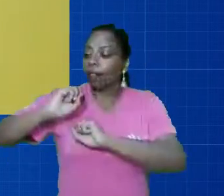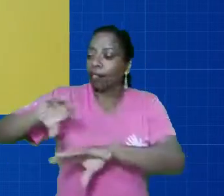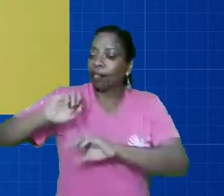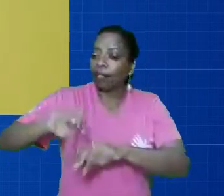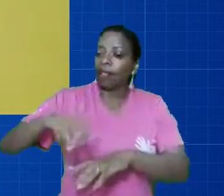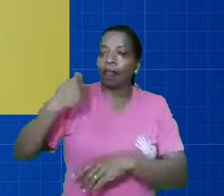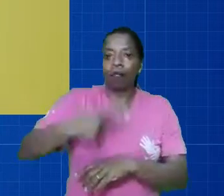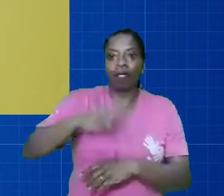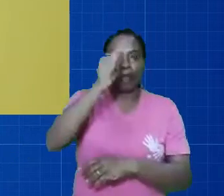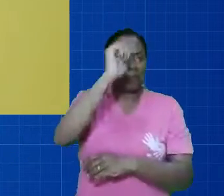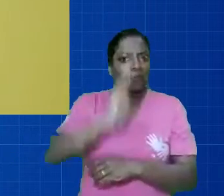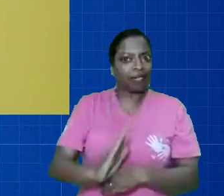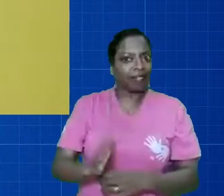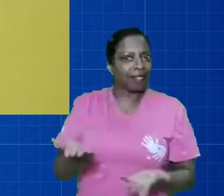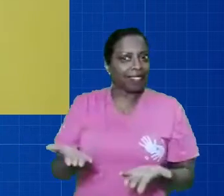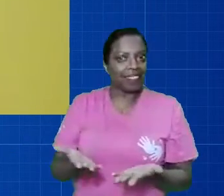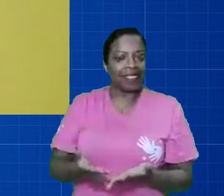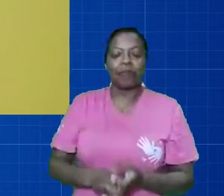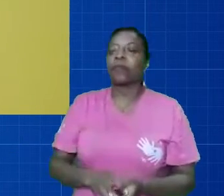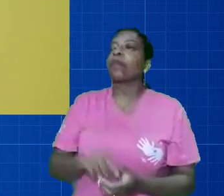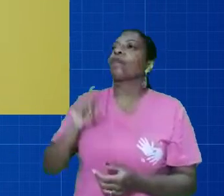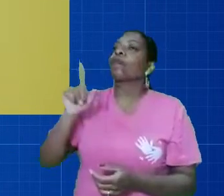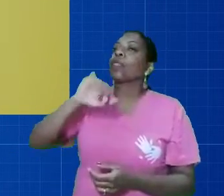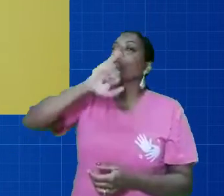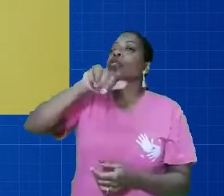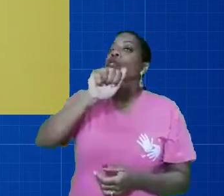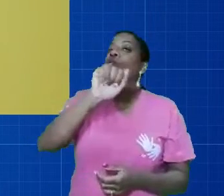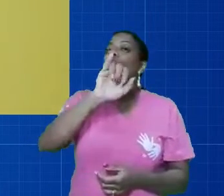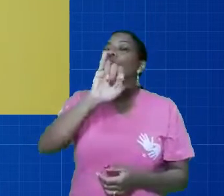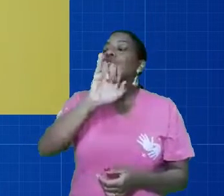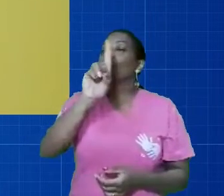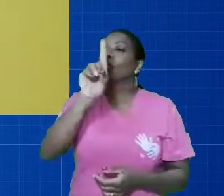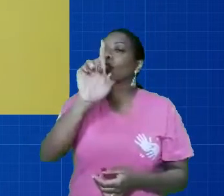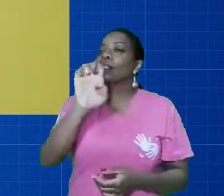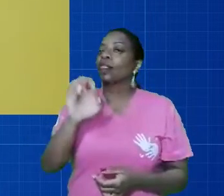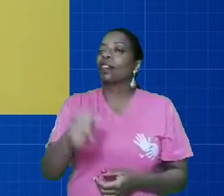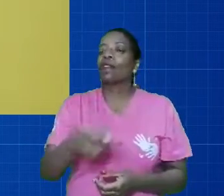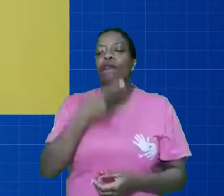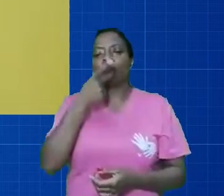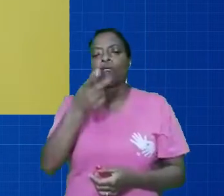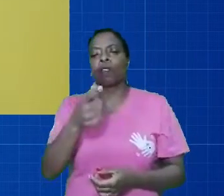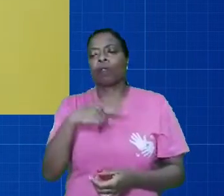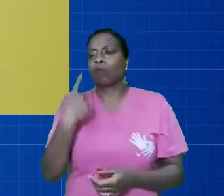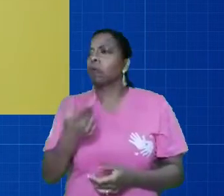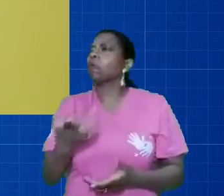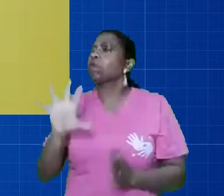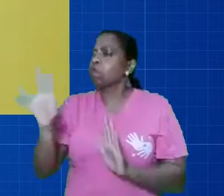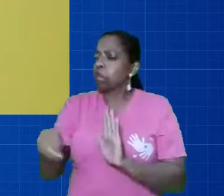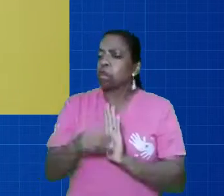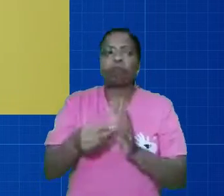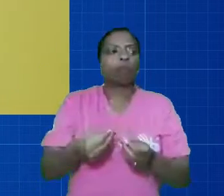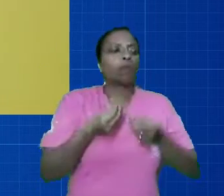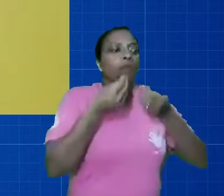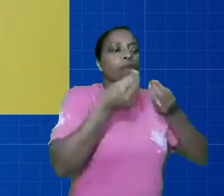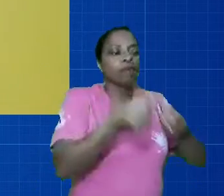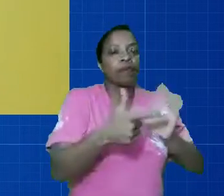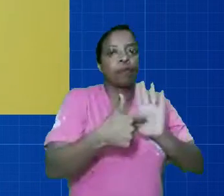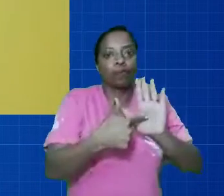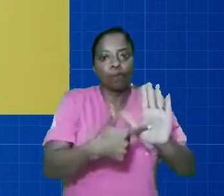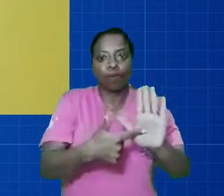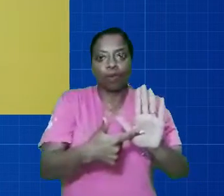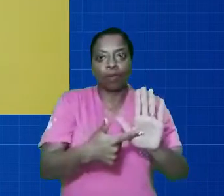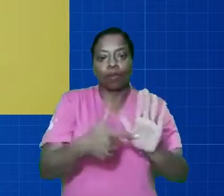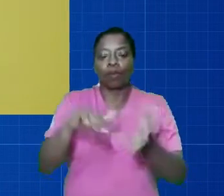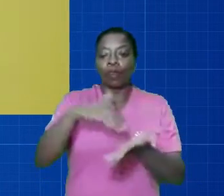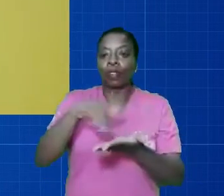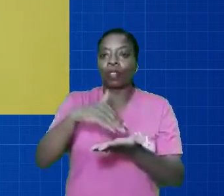ideia dela e levamos para a Secretaria de Educação. Eu lembro que era a Ivana, secretária da época. A Ivana gostou da